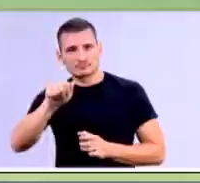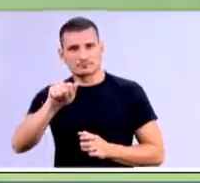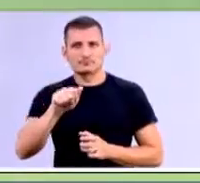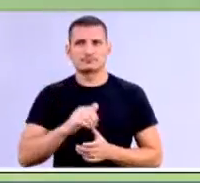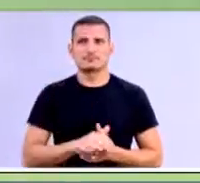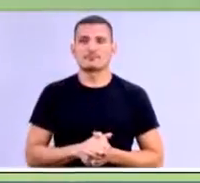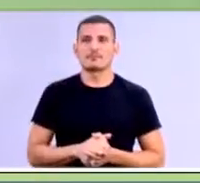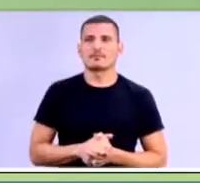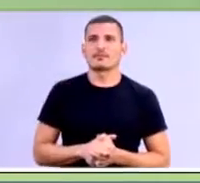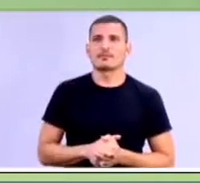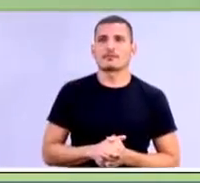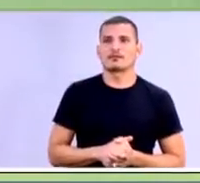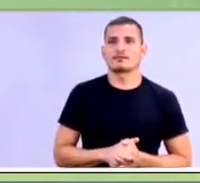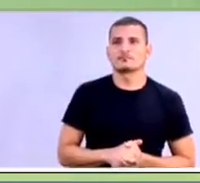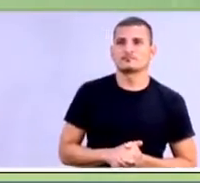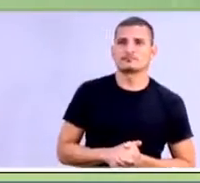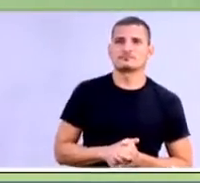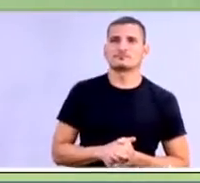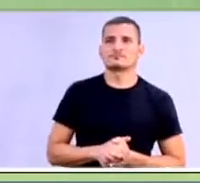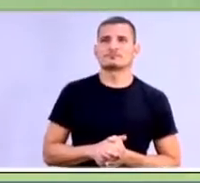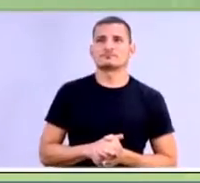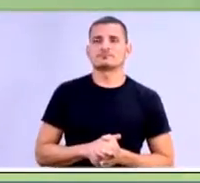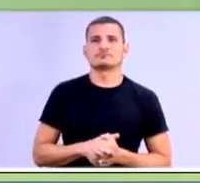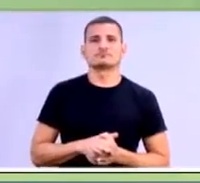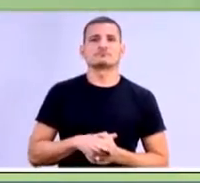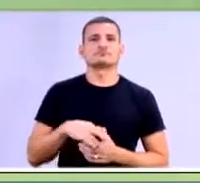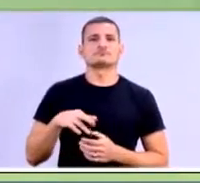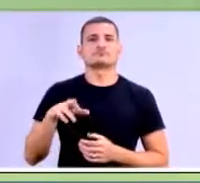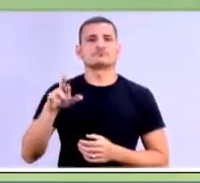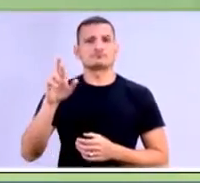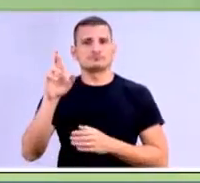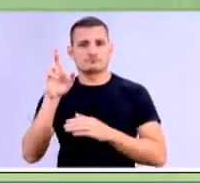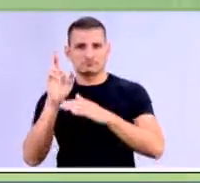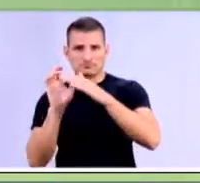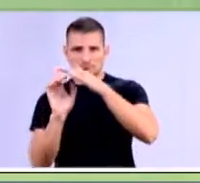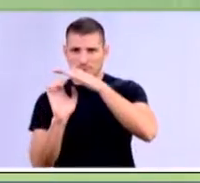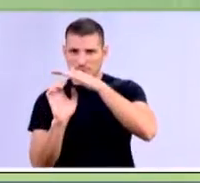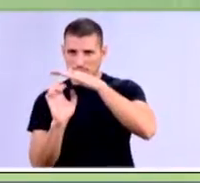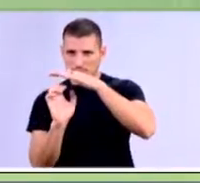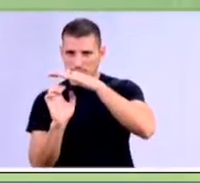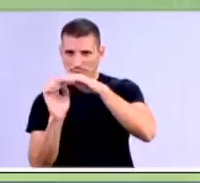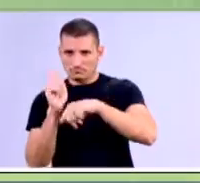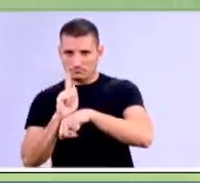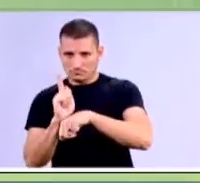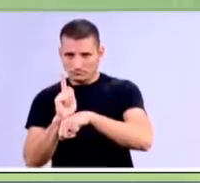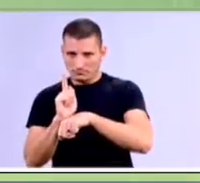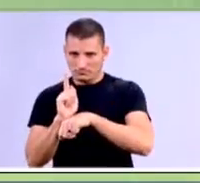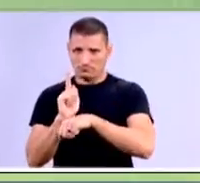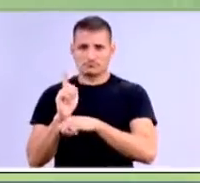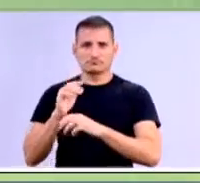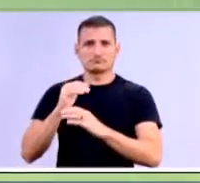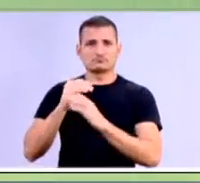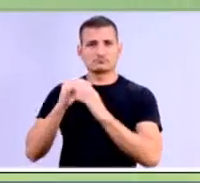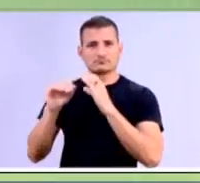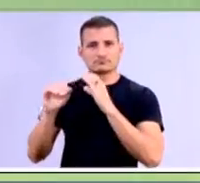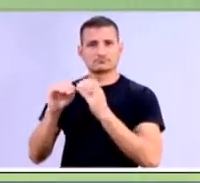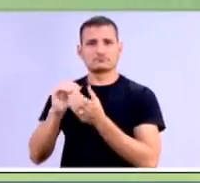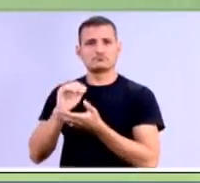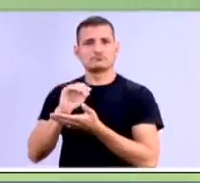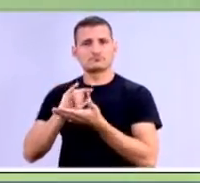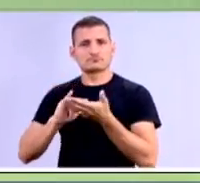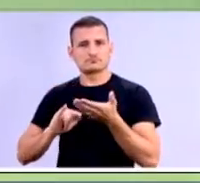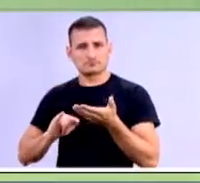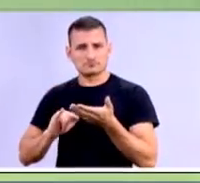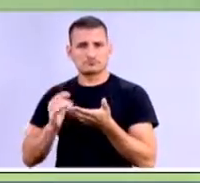ter escrito. Senhor gerente, em anexo, encaminho o currículo e a documentação para